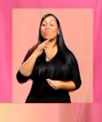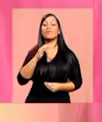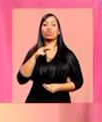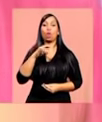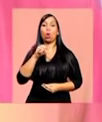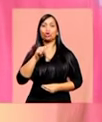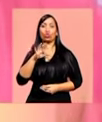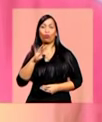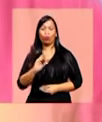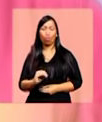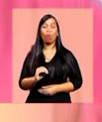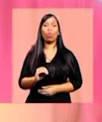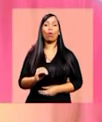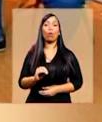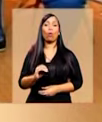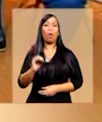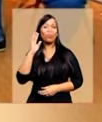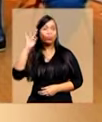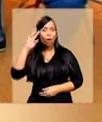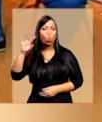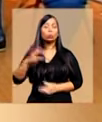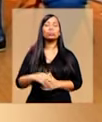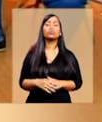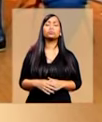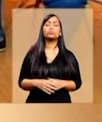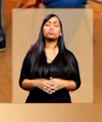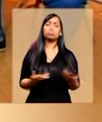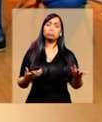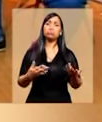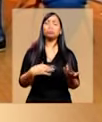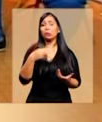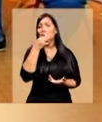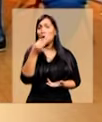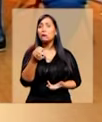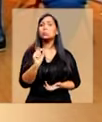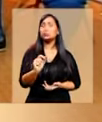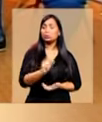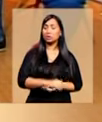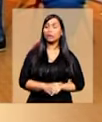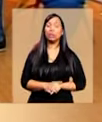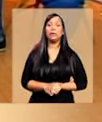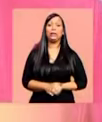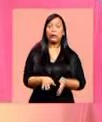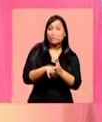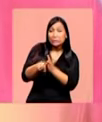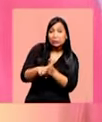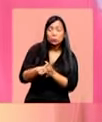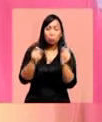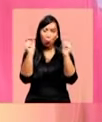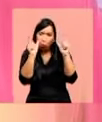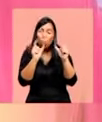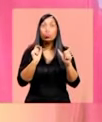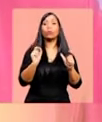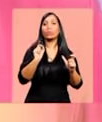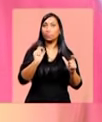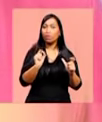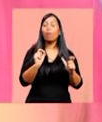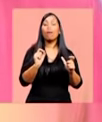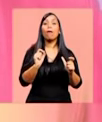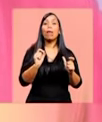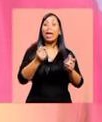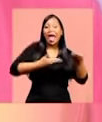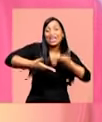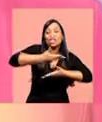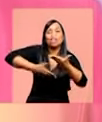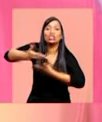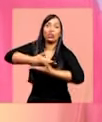Estamos aqui um filósofo, pode concordar também. Então, eu acho que a ciência, o que me chama muito a atenção na ciência,